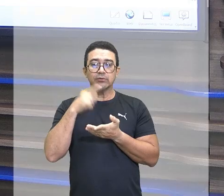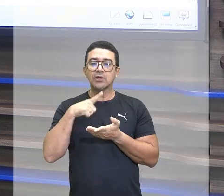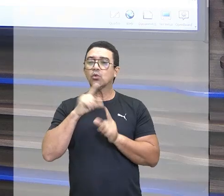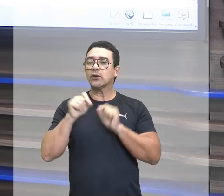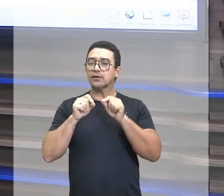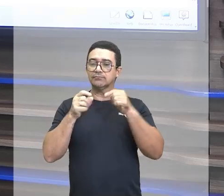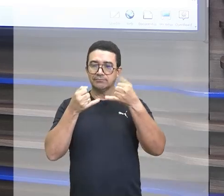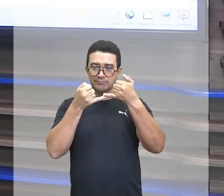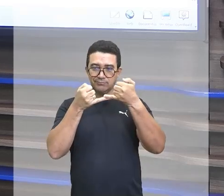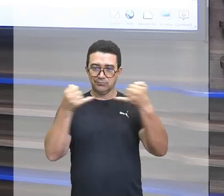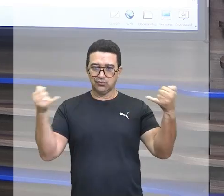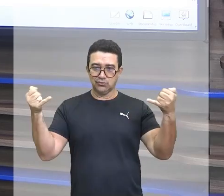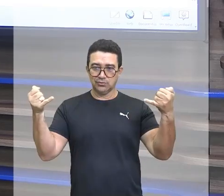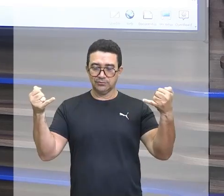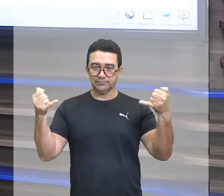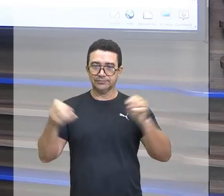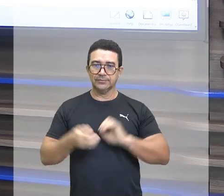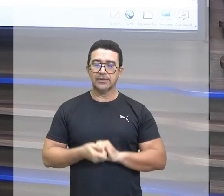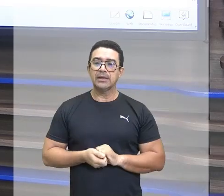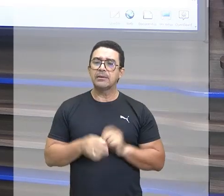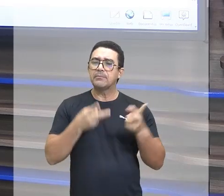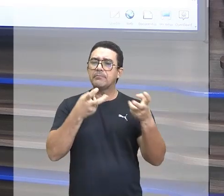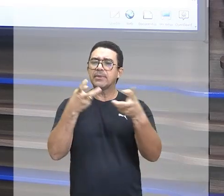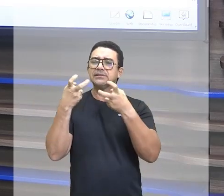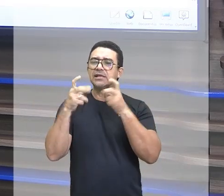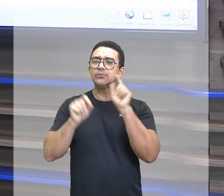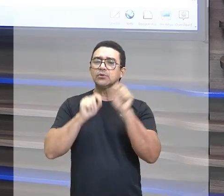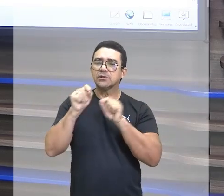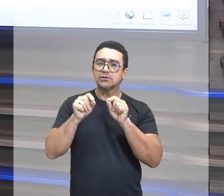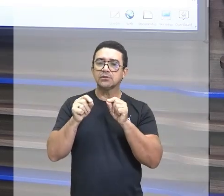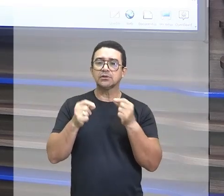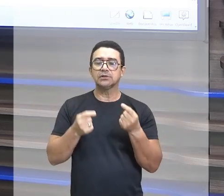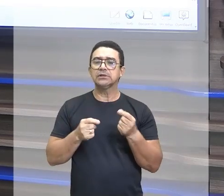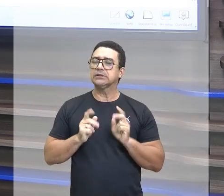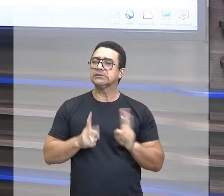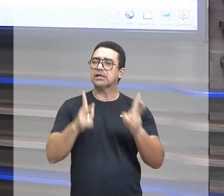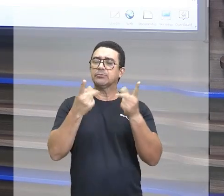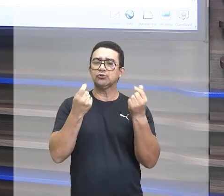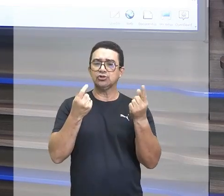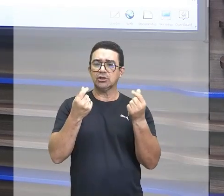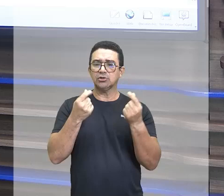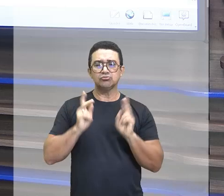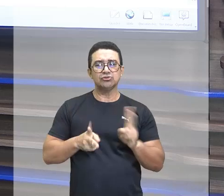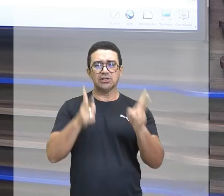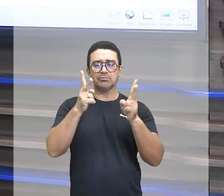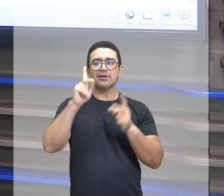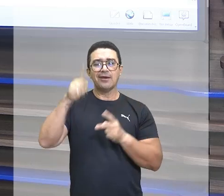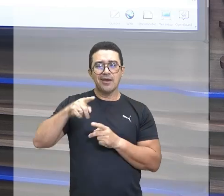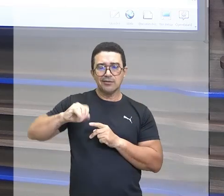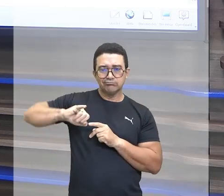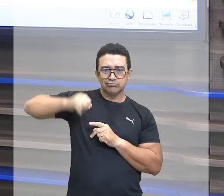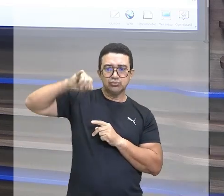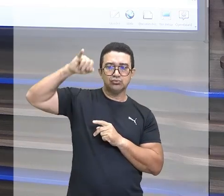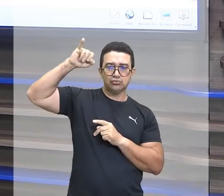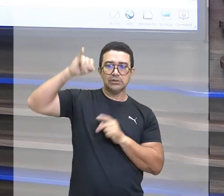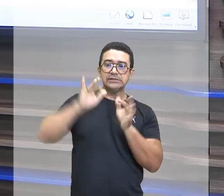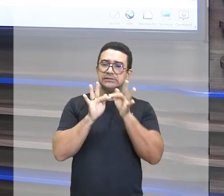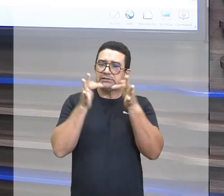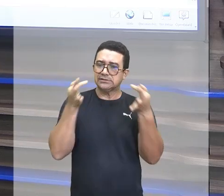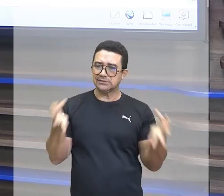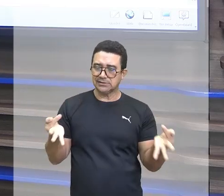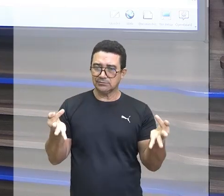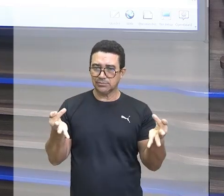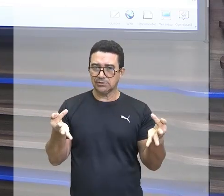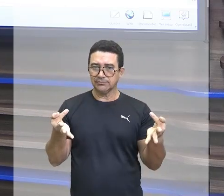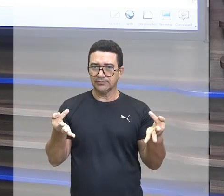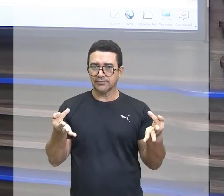reta, certo? Então, você observa que o valor sempre é acrescentado na mesma quantidade, tá? Juros simples, ele